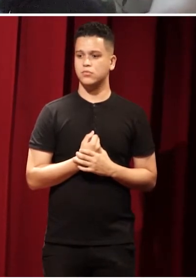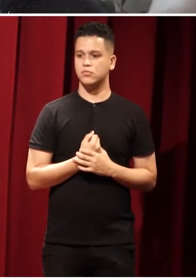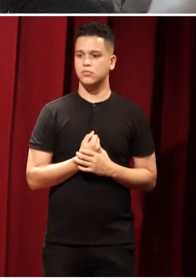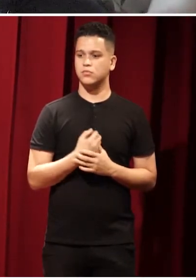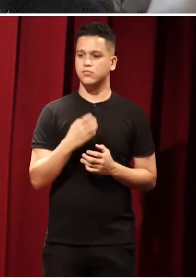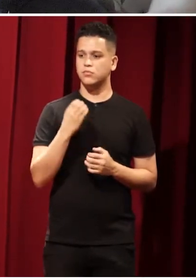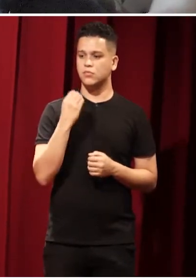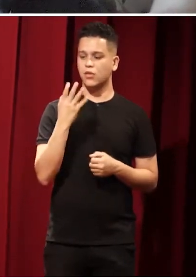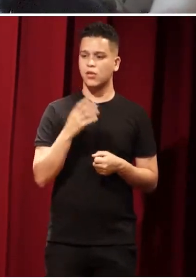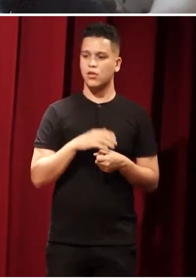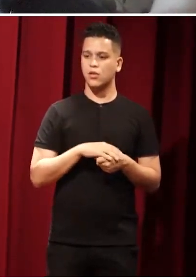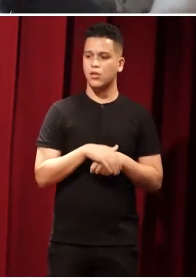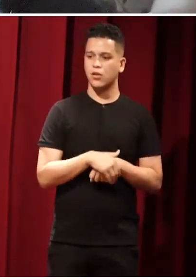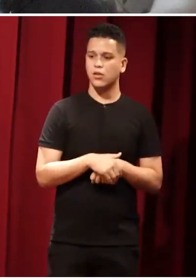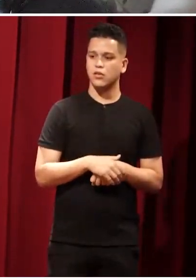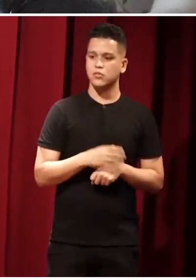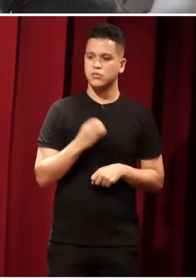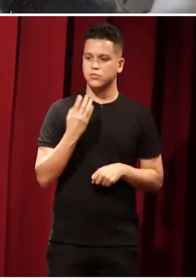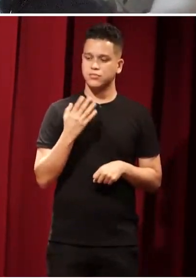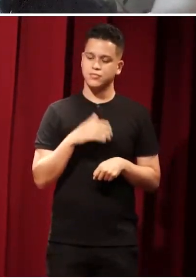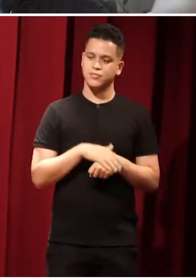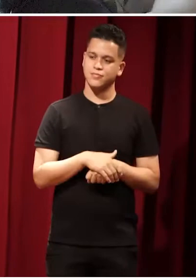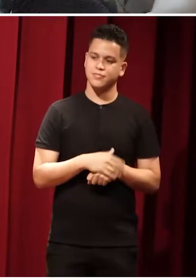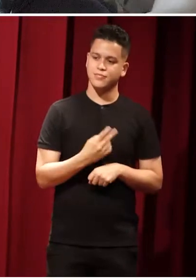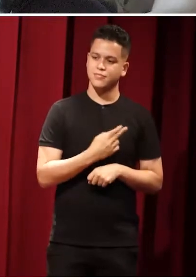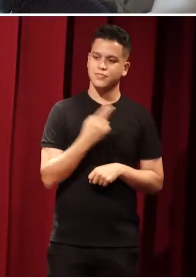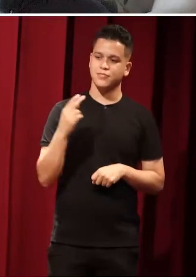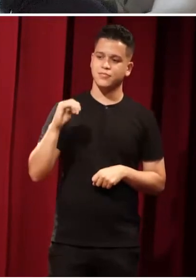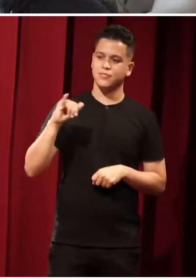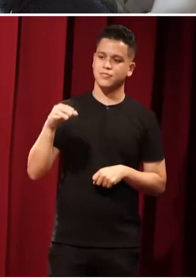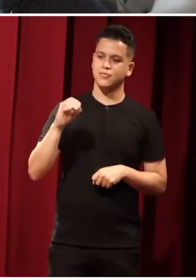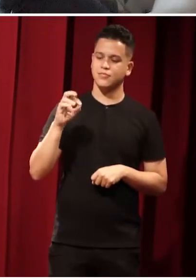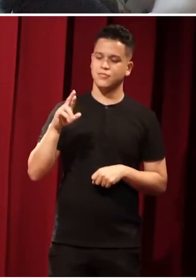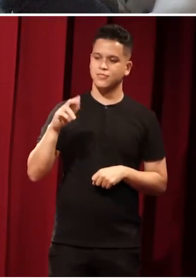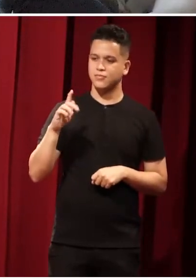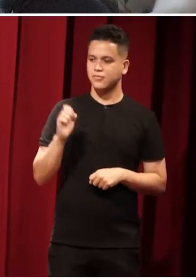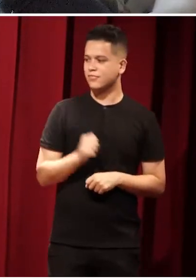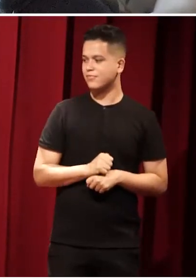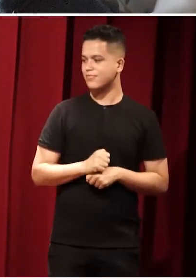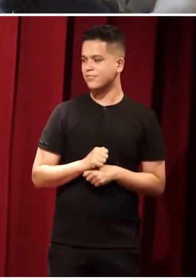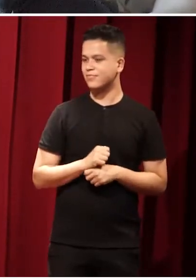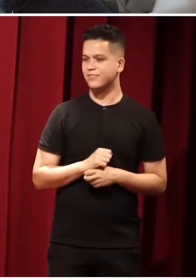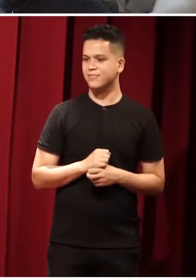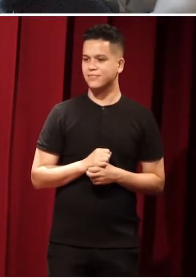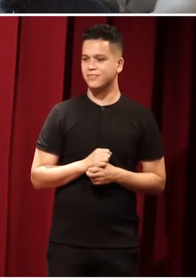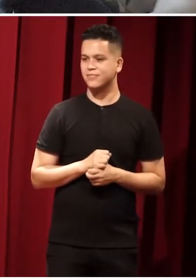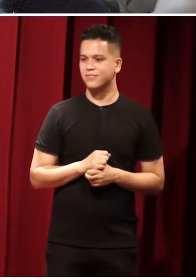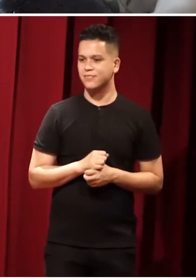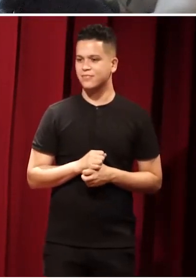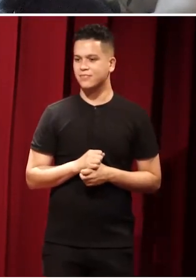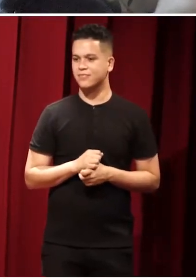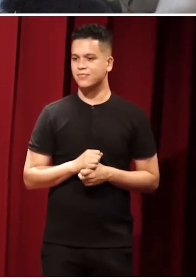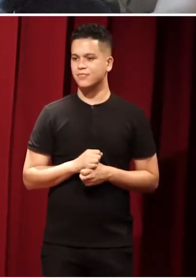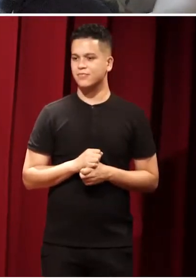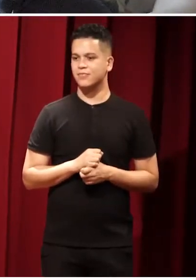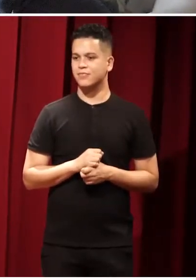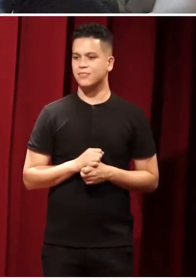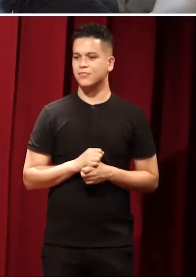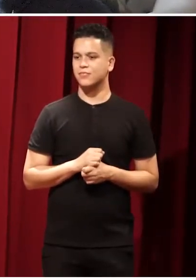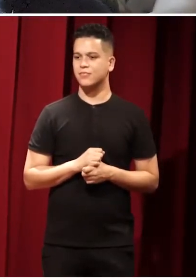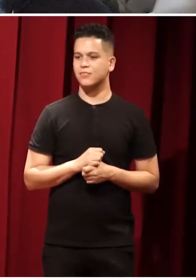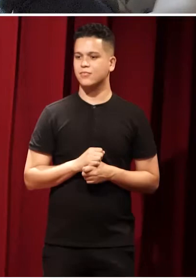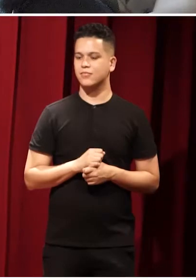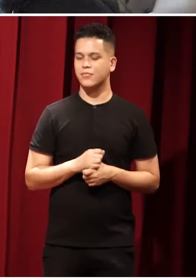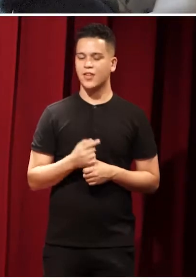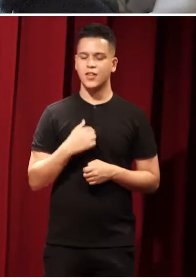noite, como é que você chama? Meu nome é Jorge Poçada. Um homem faz uma pergunta. Conheço o Ricardo há